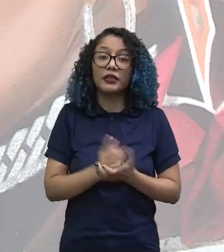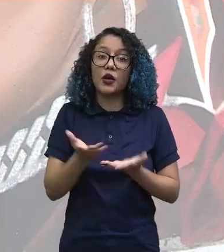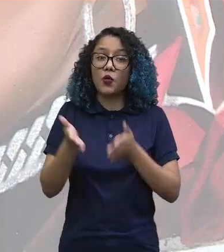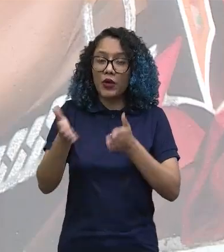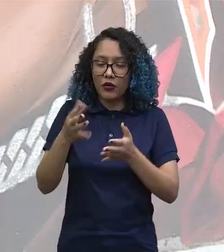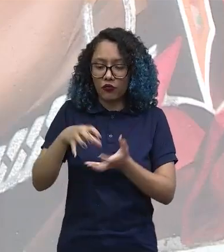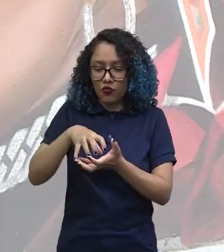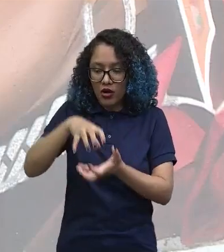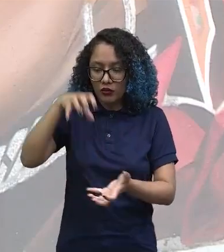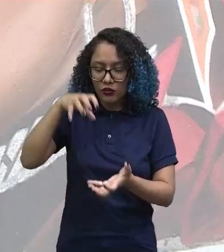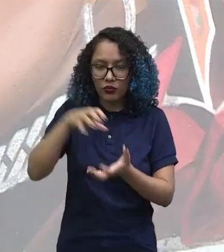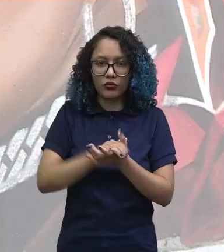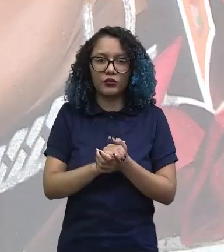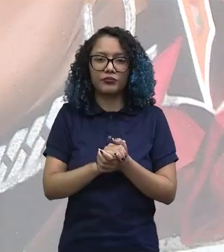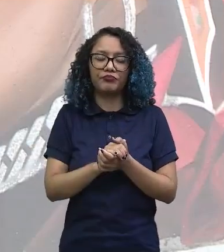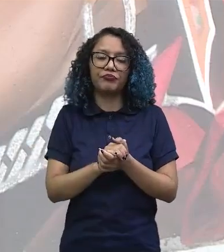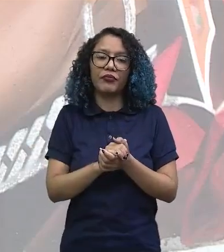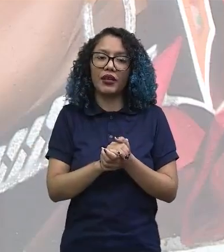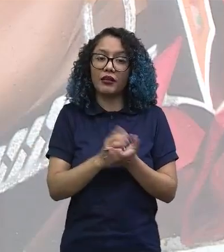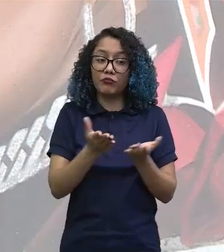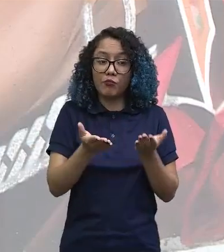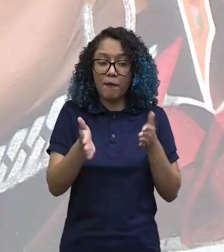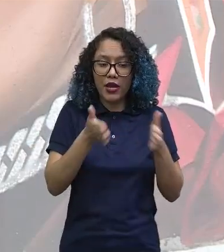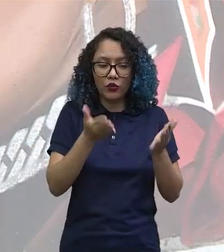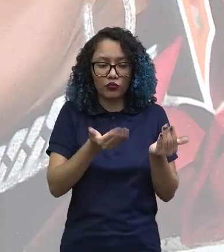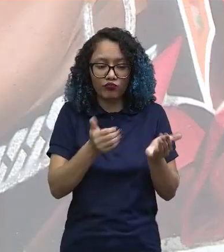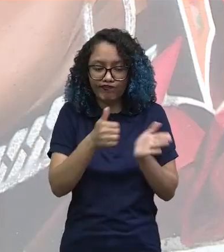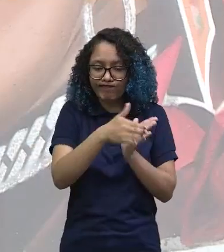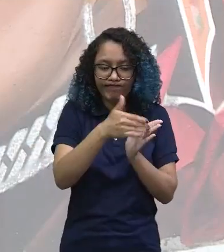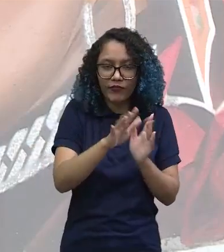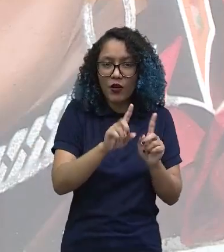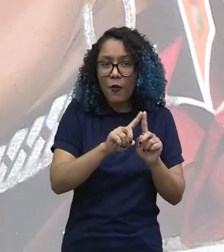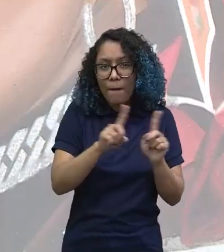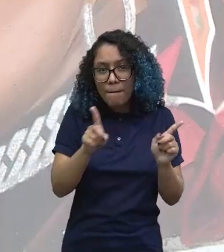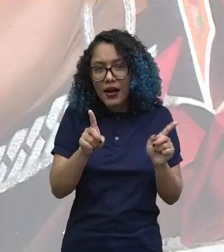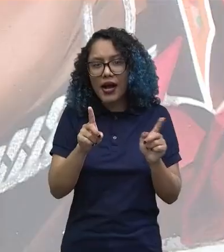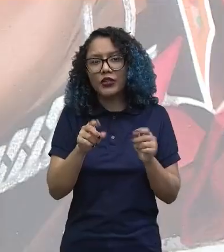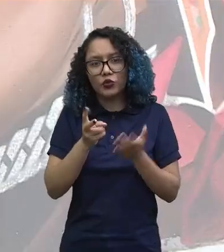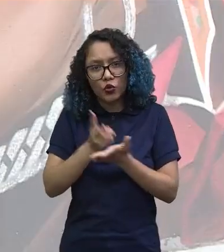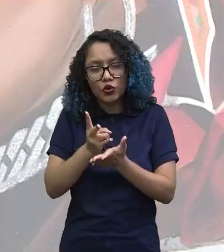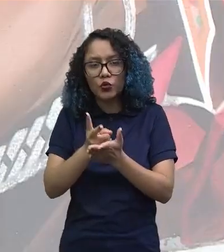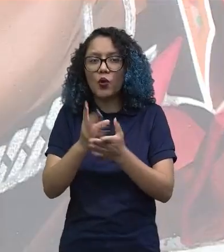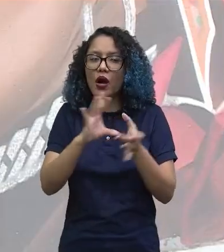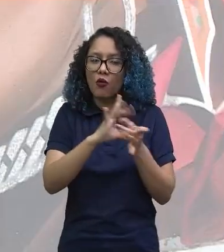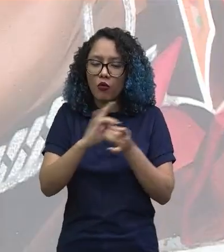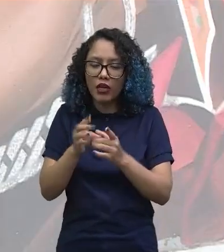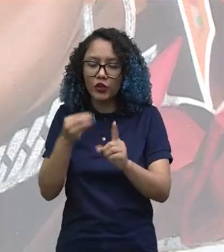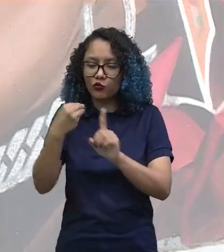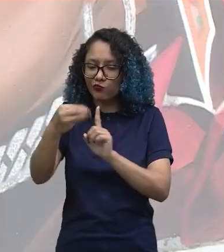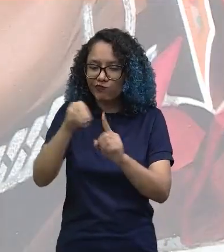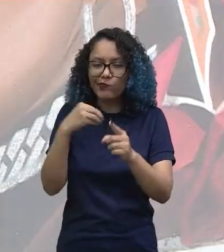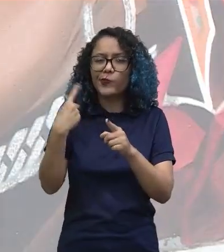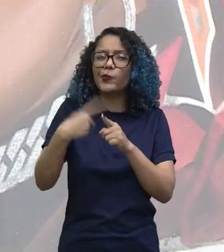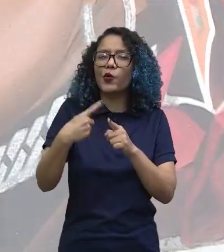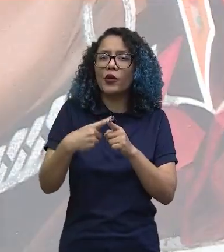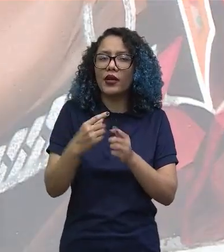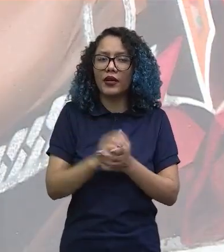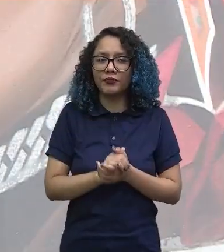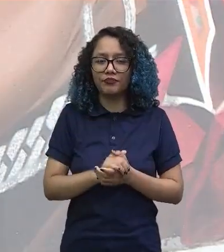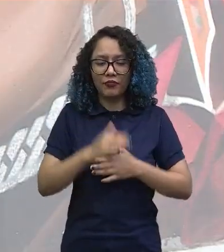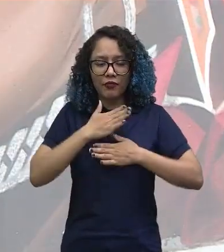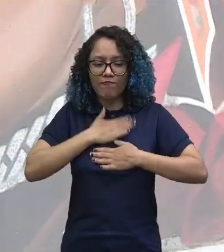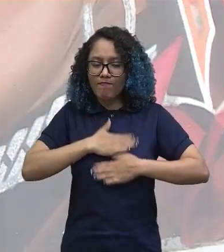para quem não é expulso na adolescência, a gente continua em contexto de vulnerabilidade, porque a falta desse